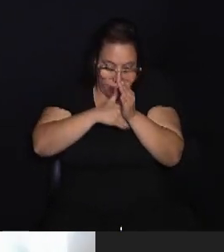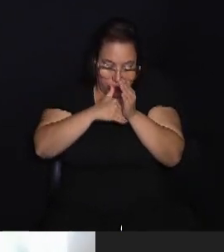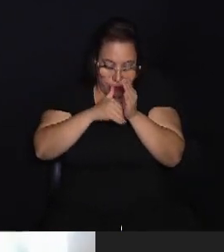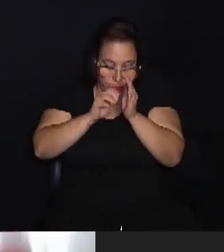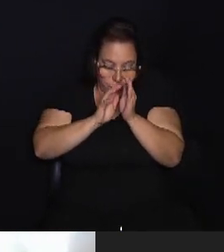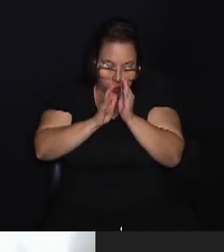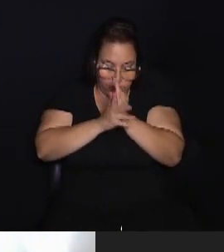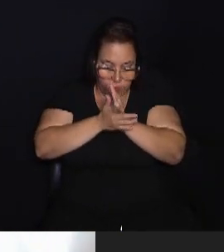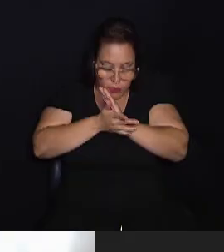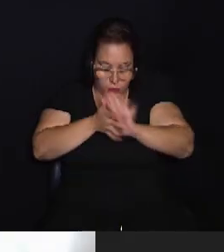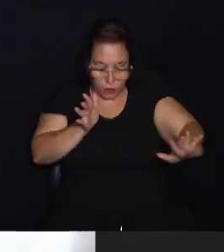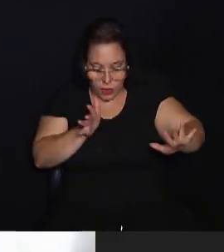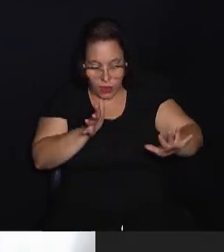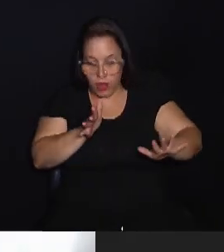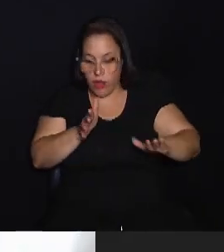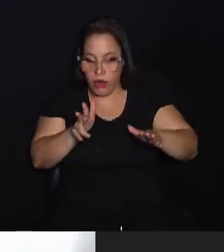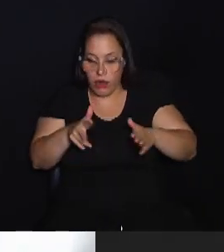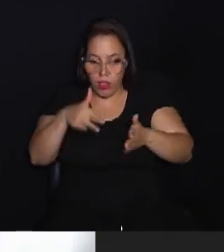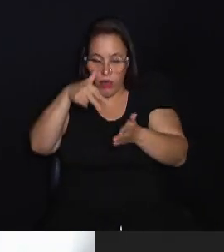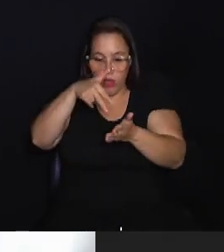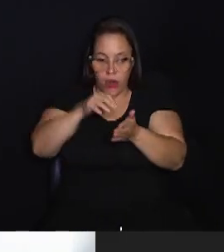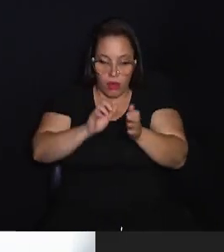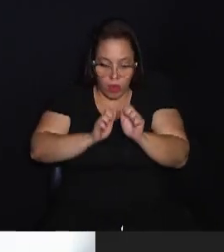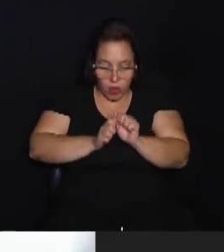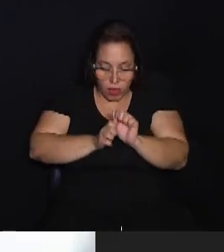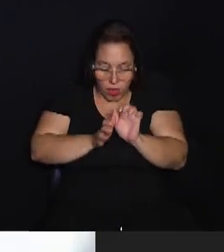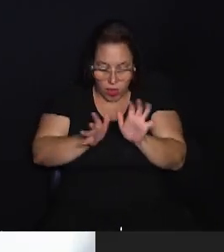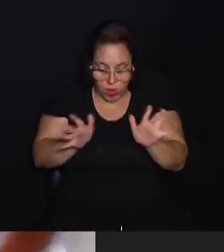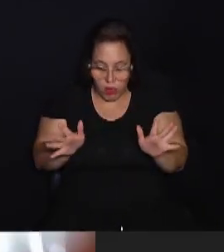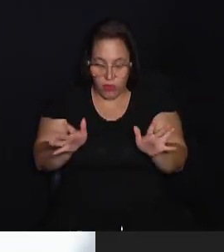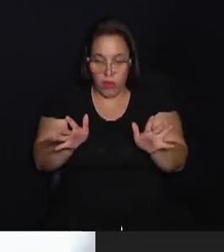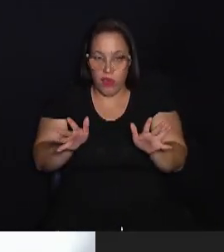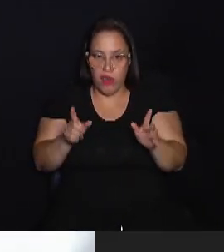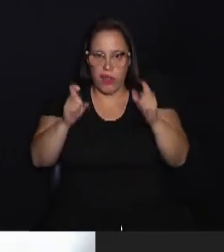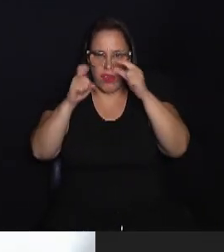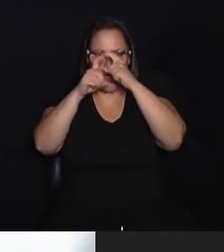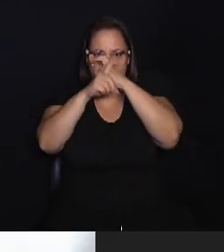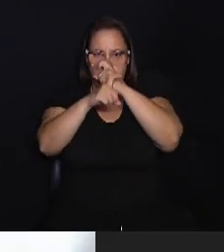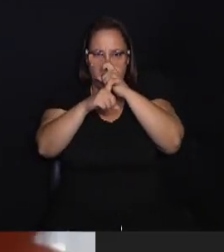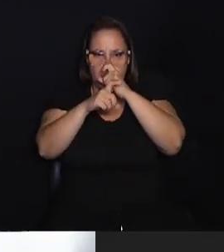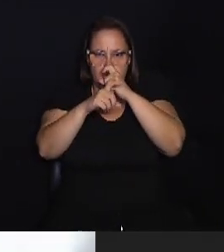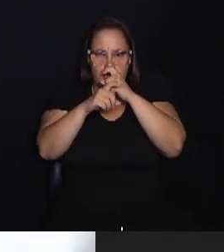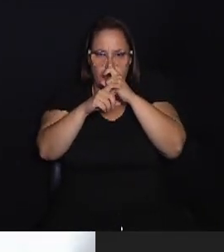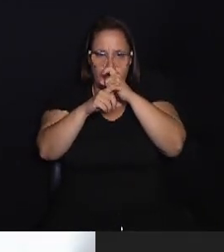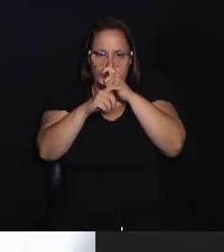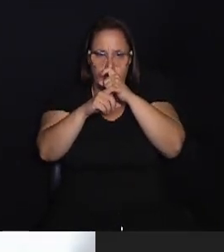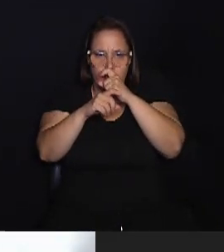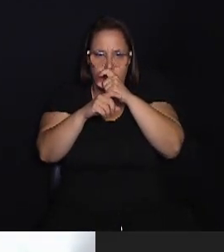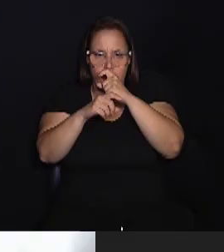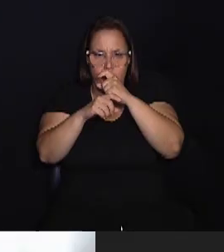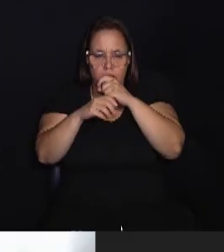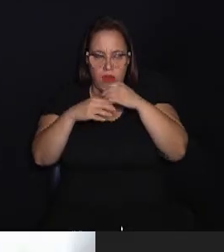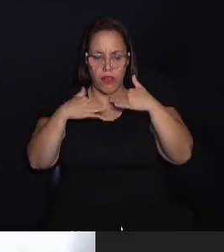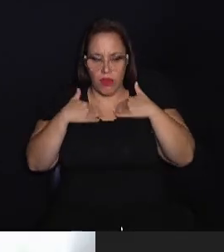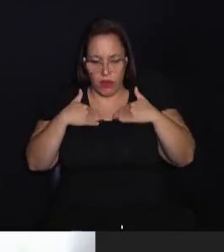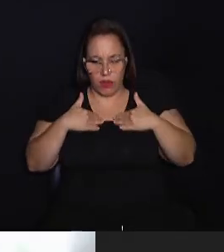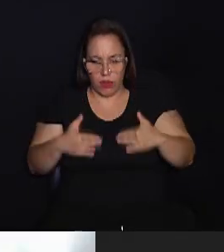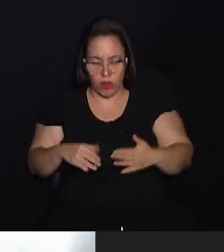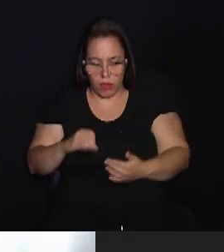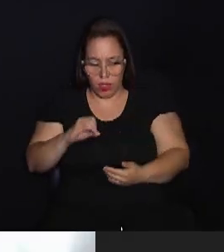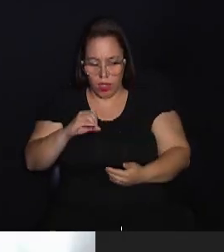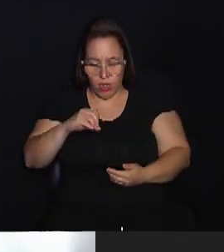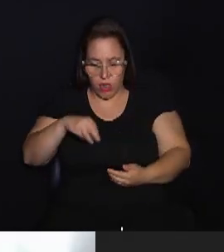e permitisse, então, que essa dificuldade, esse obstáculo que o sistema